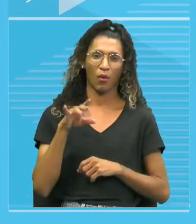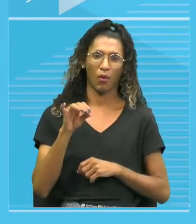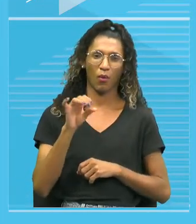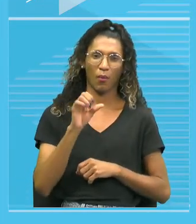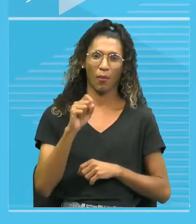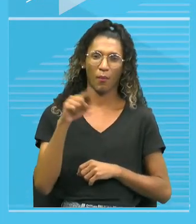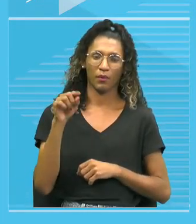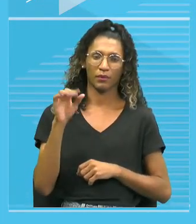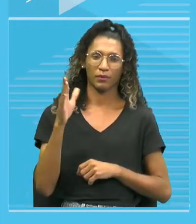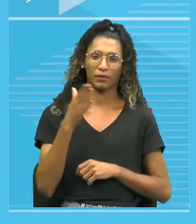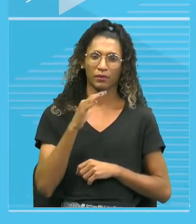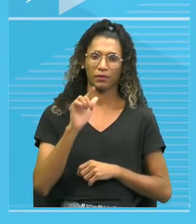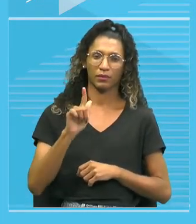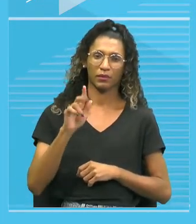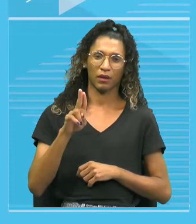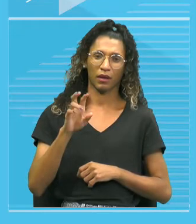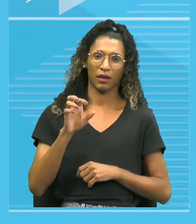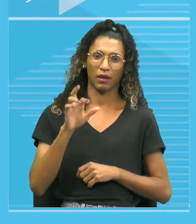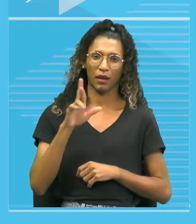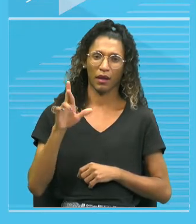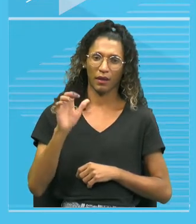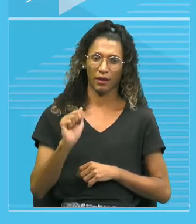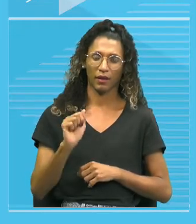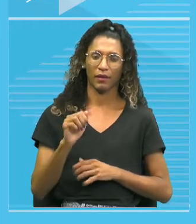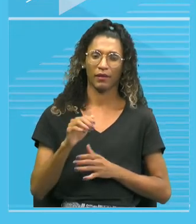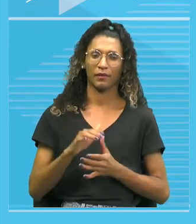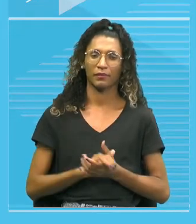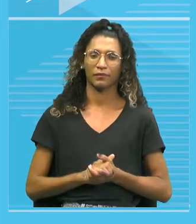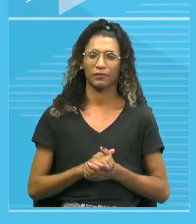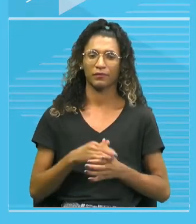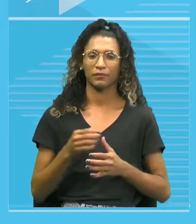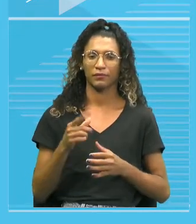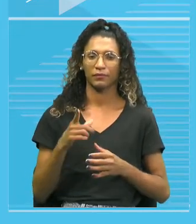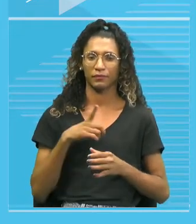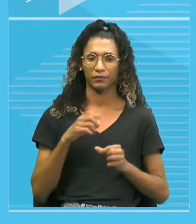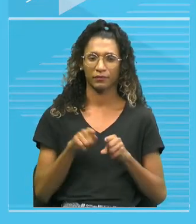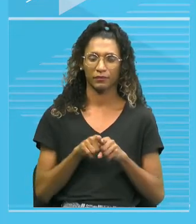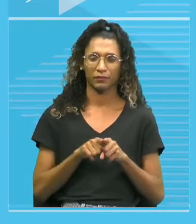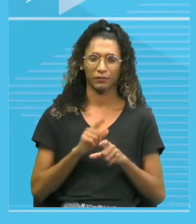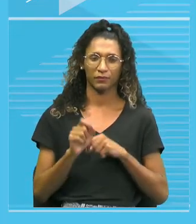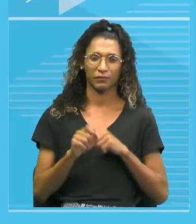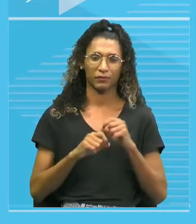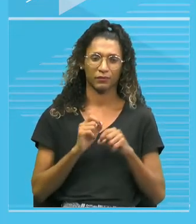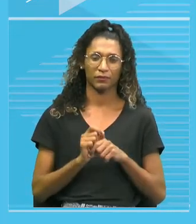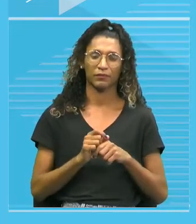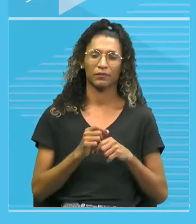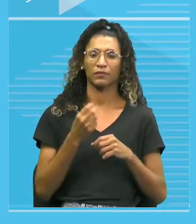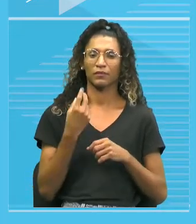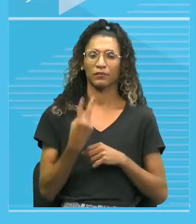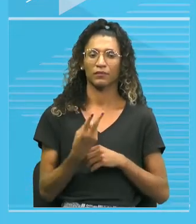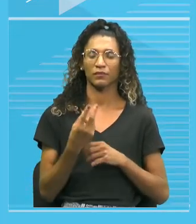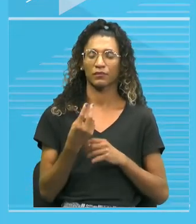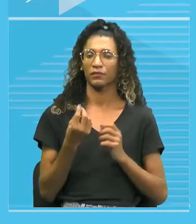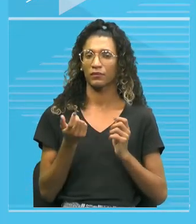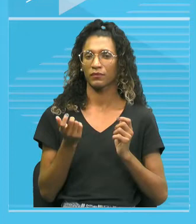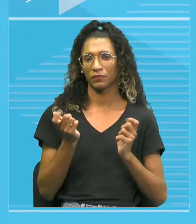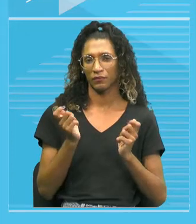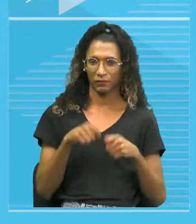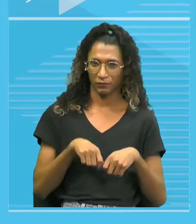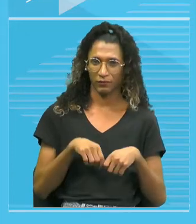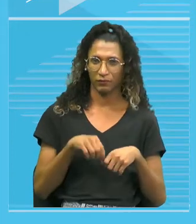1945. Existia aí uma corrida espacial, existia aí uma corrida nuclear, existiam aí 2